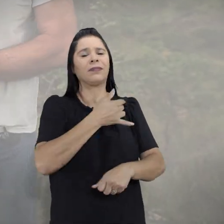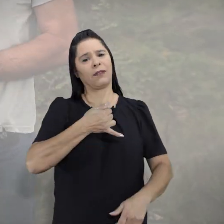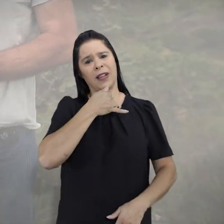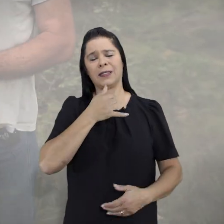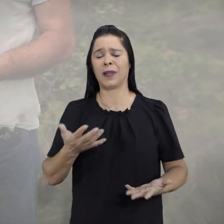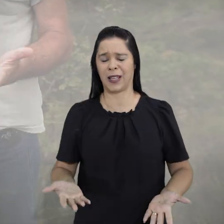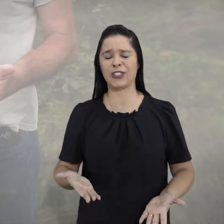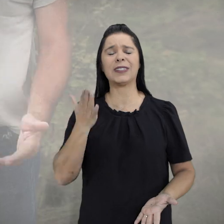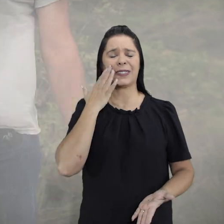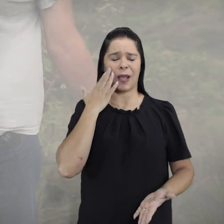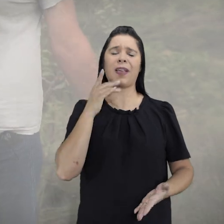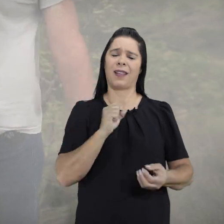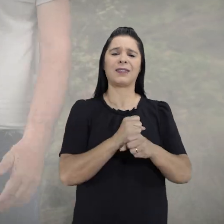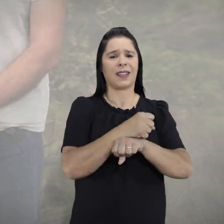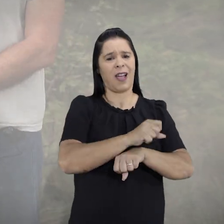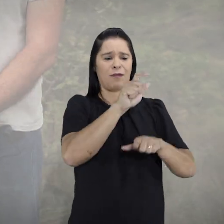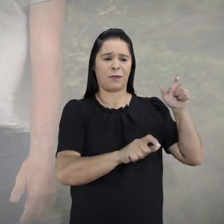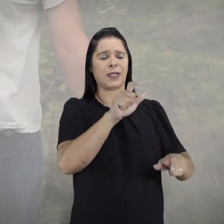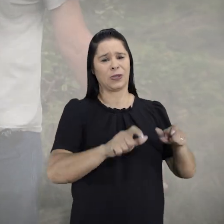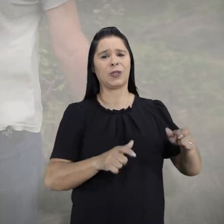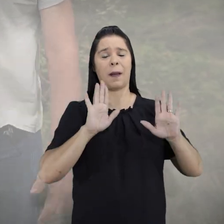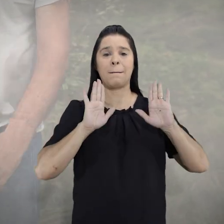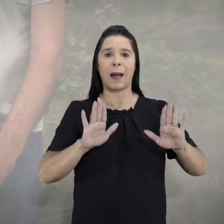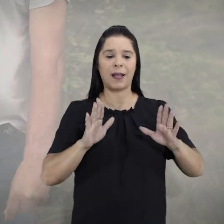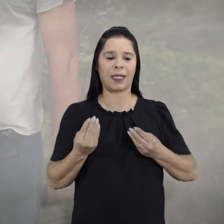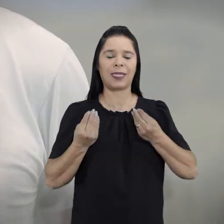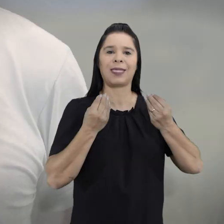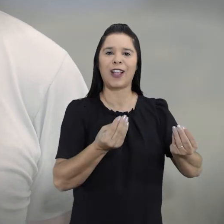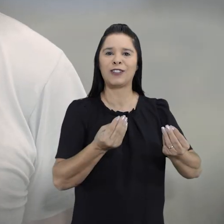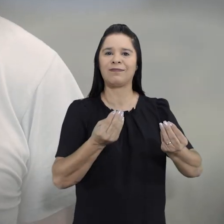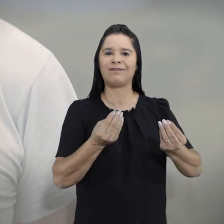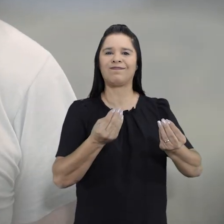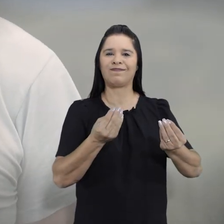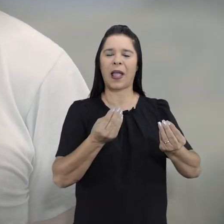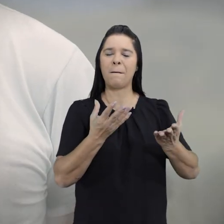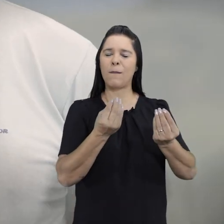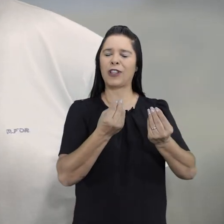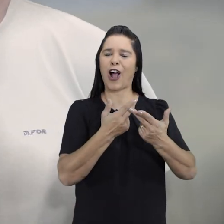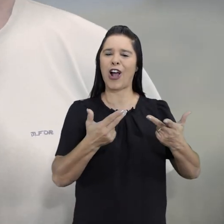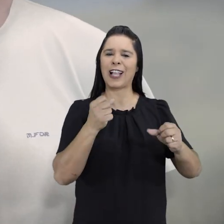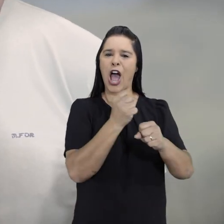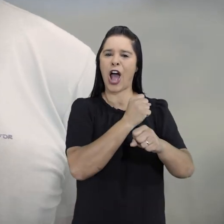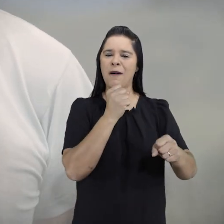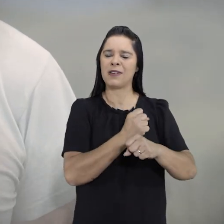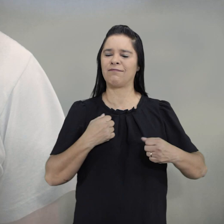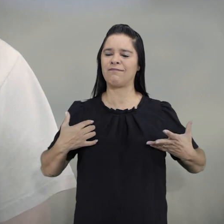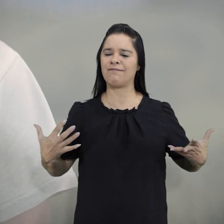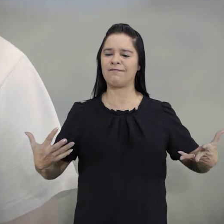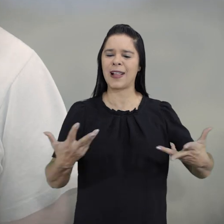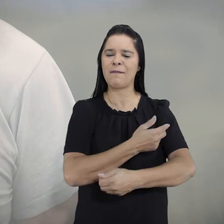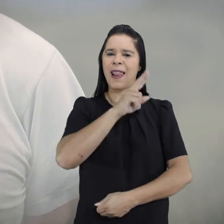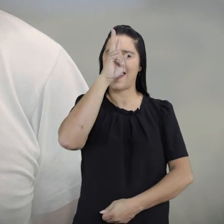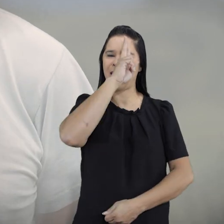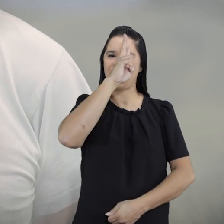infelizmente, o trabalho escravo, mas que deixou muitas obras para a gente